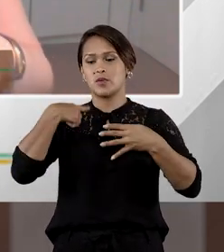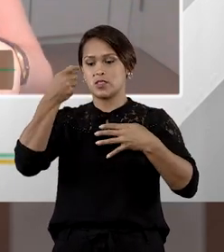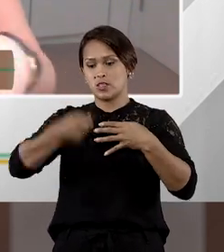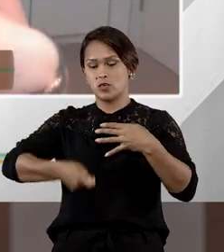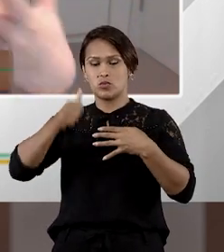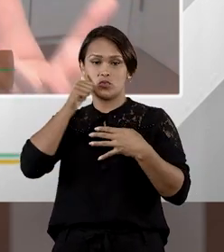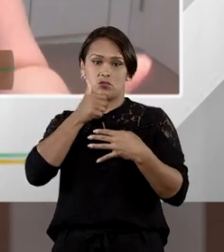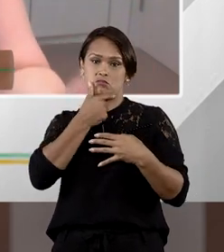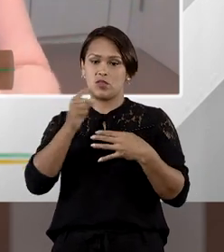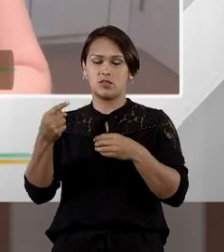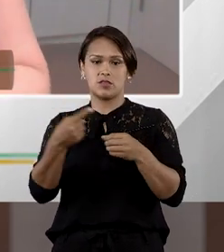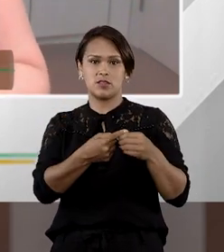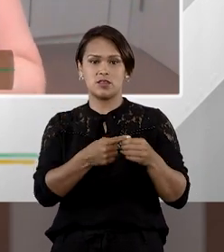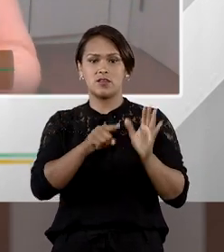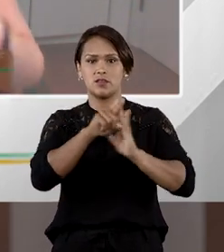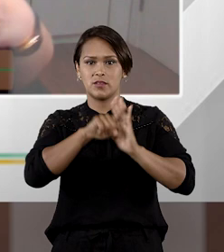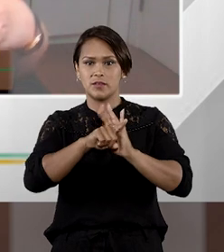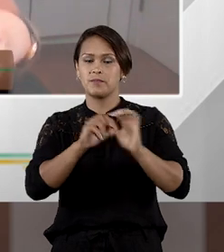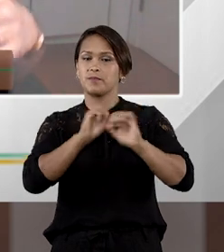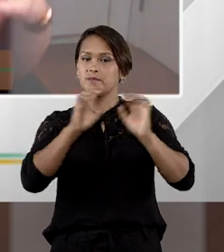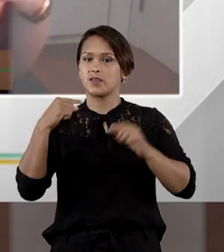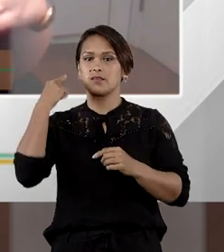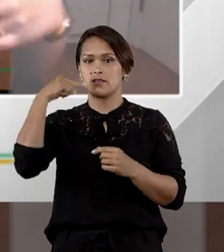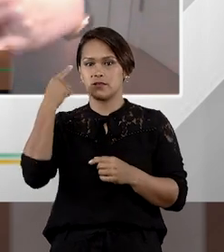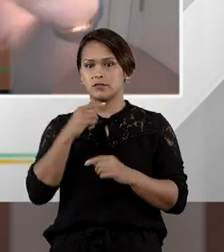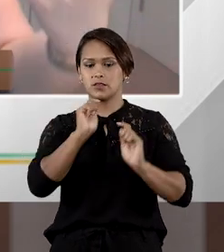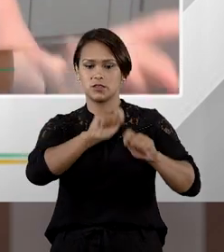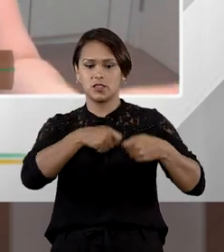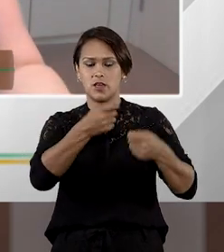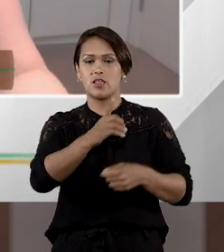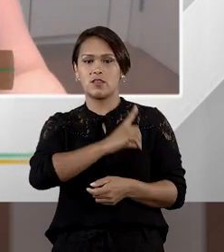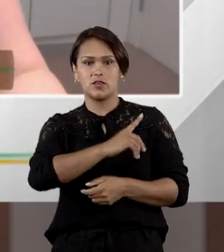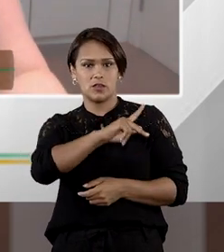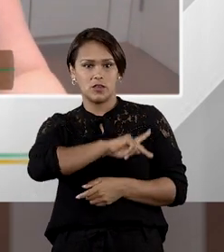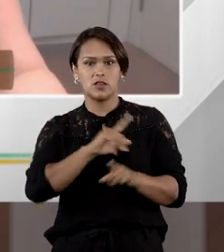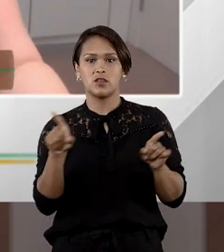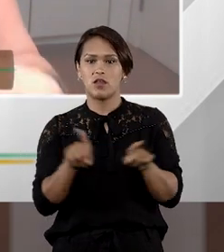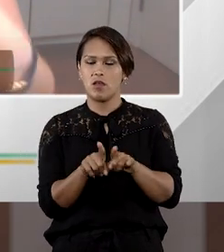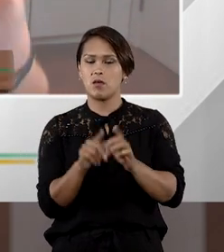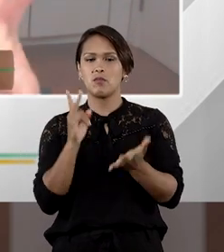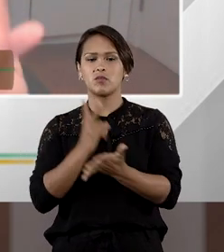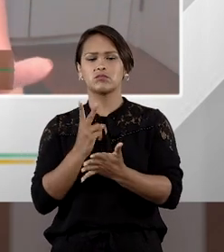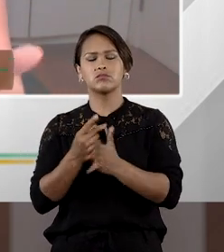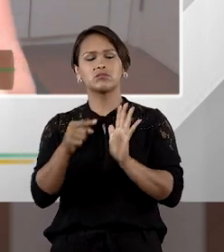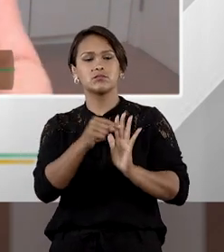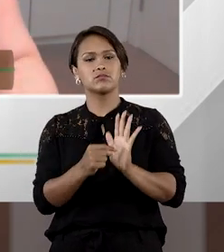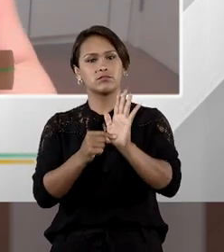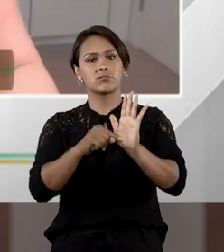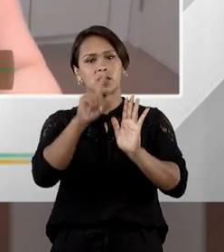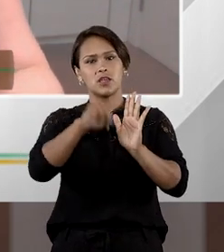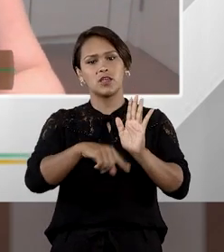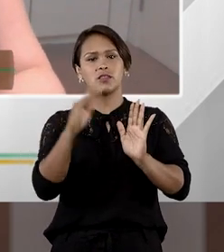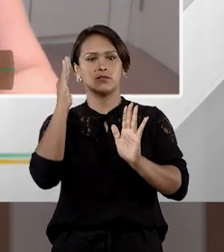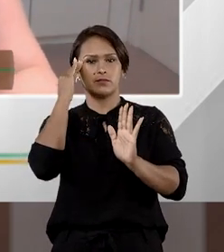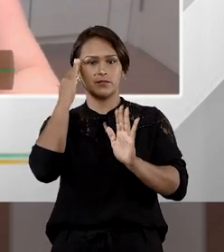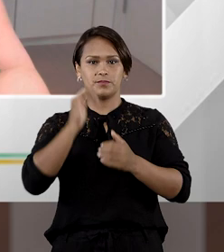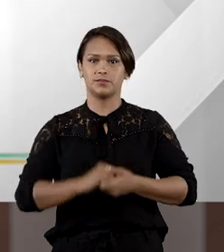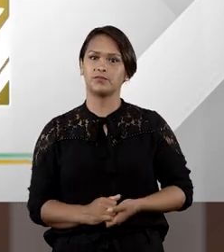a juíza, enfim, que vai ter que analisar. E claro, a advocacia, a defensoria também vão pleitear, demonstrando que isso faz